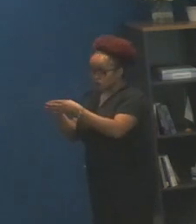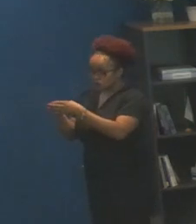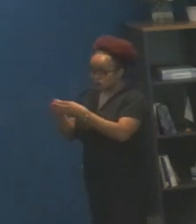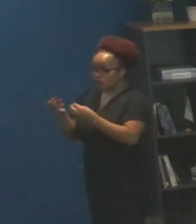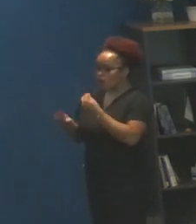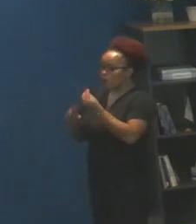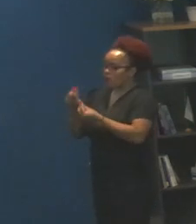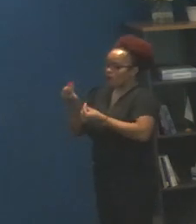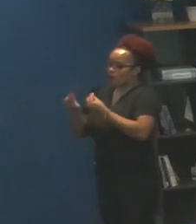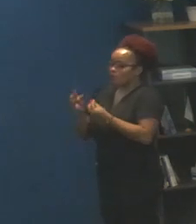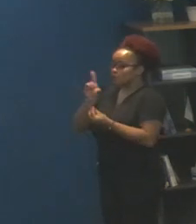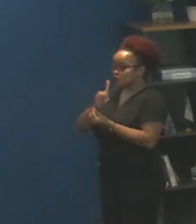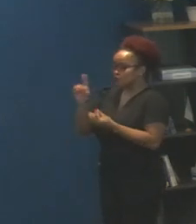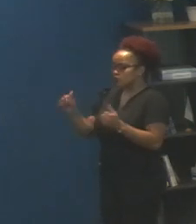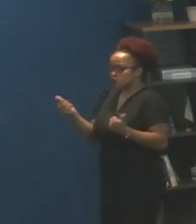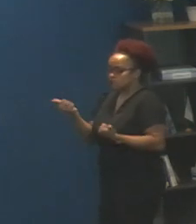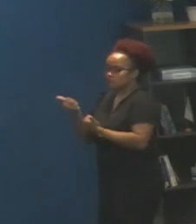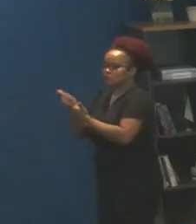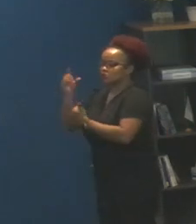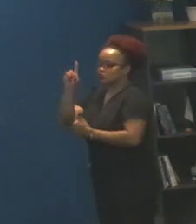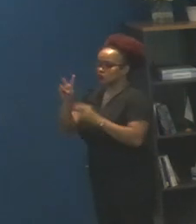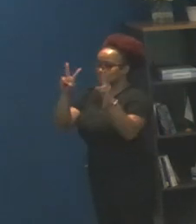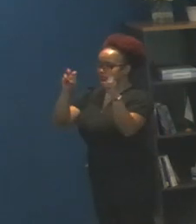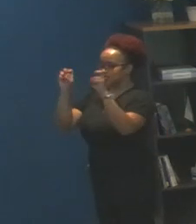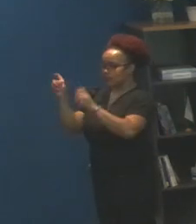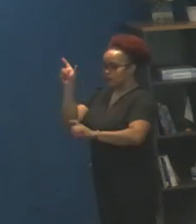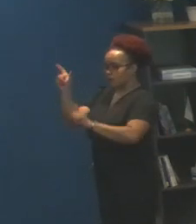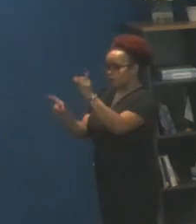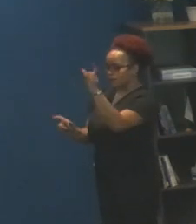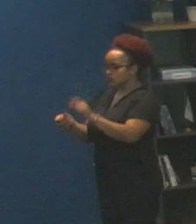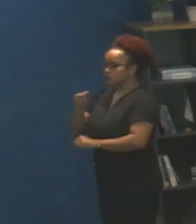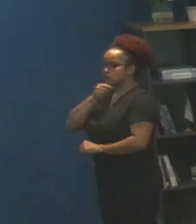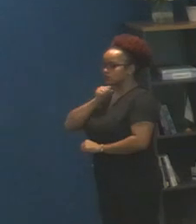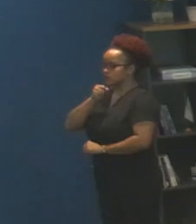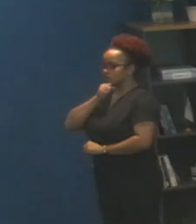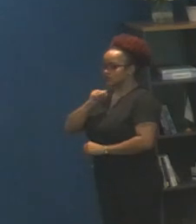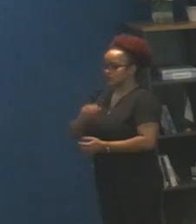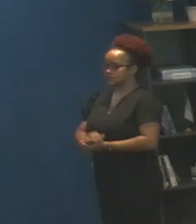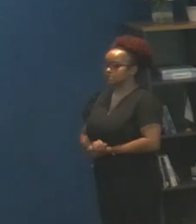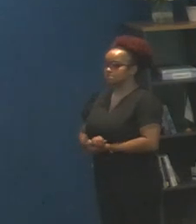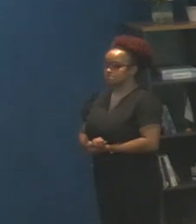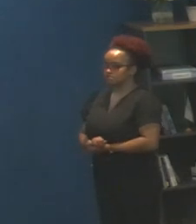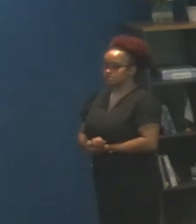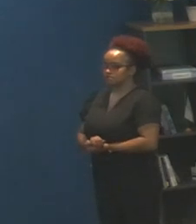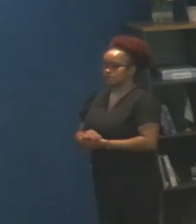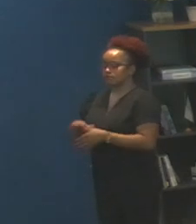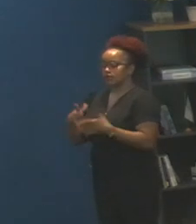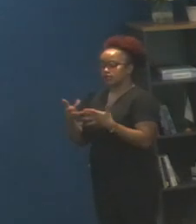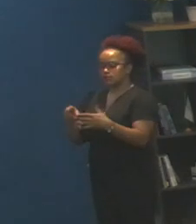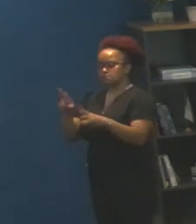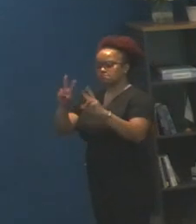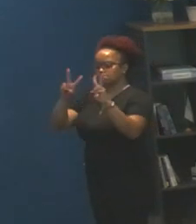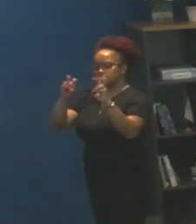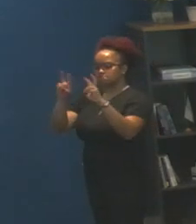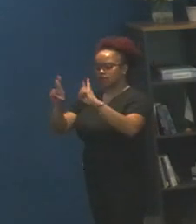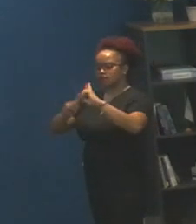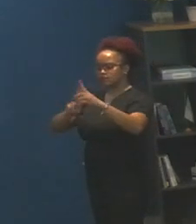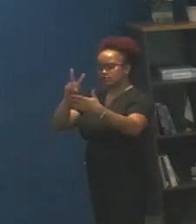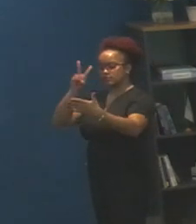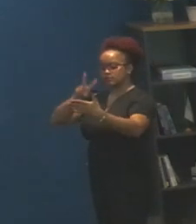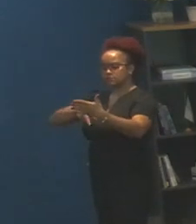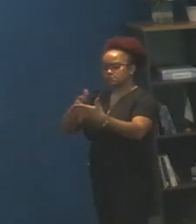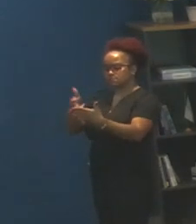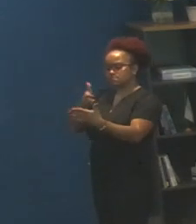como diretor de assuntos para a pessoa idosa. Foi com base nessa relação que, ao